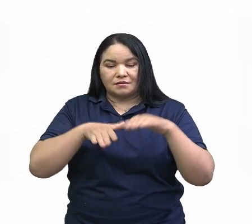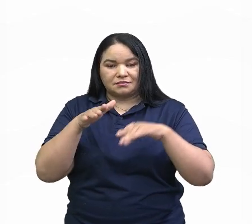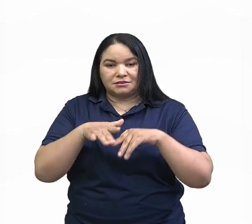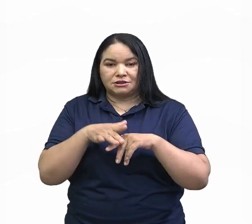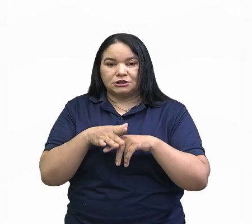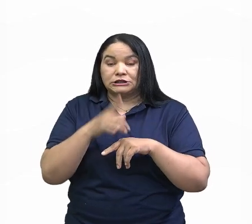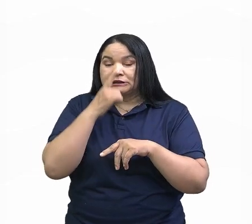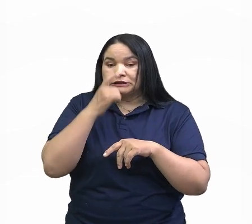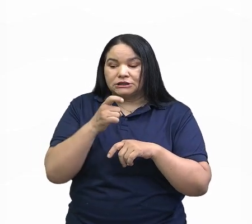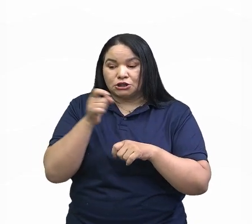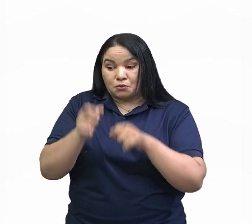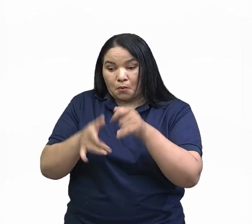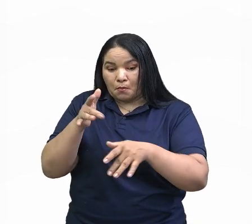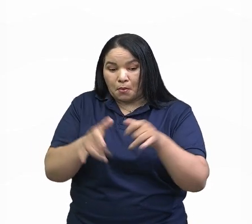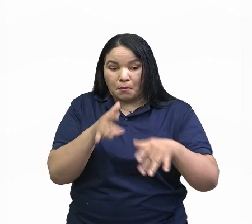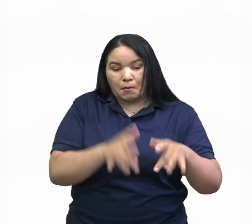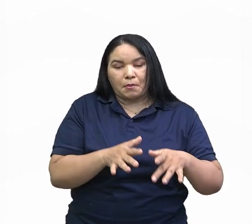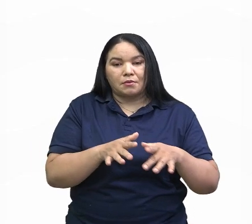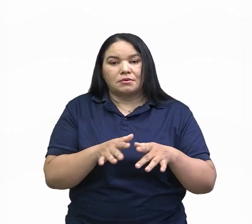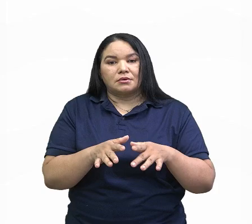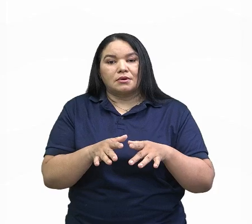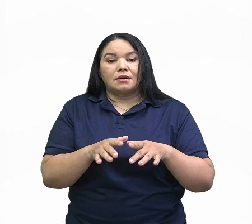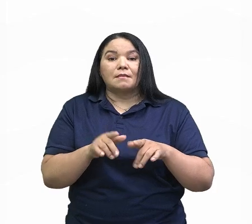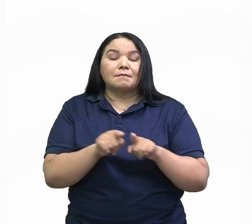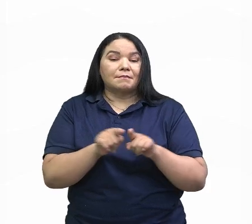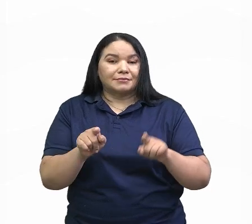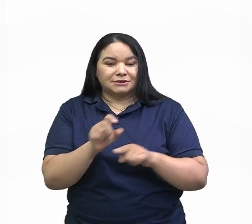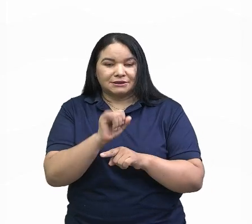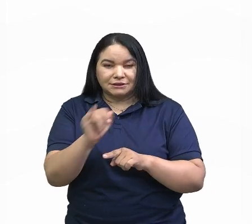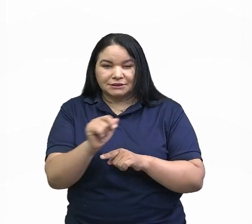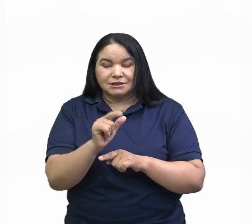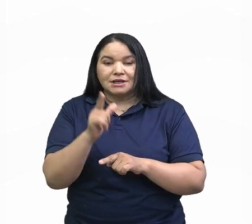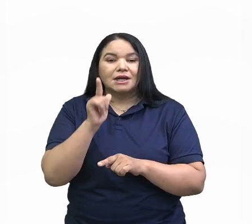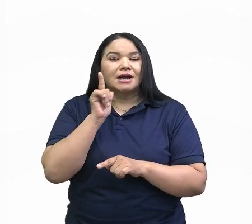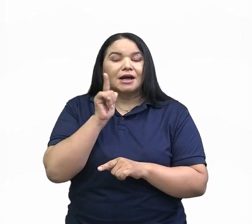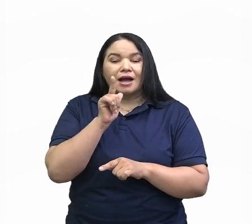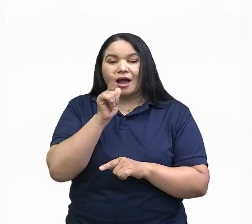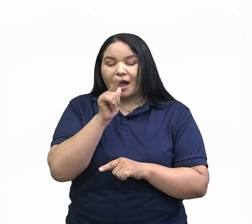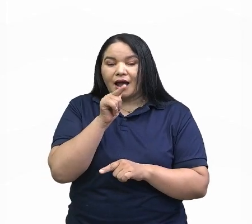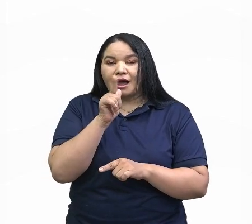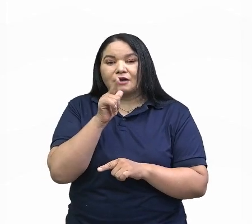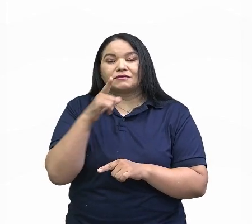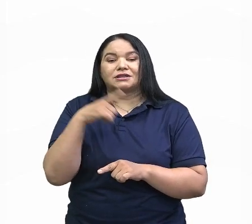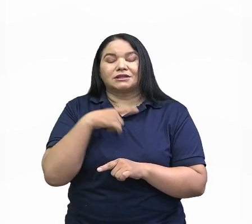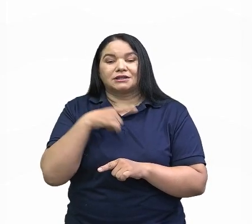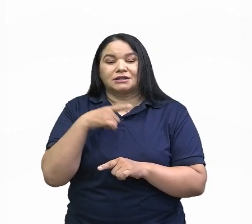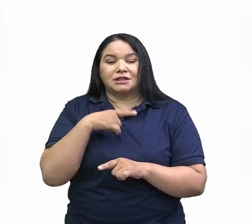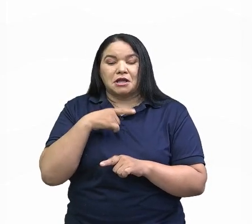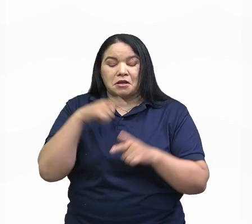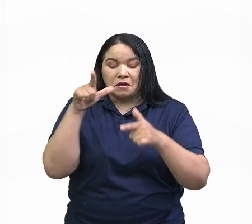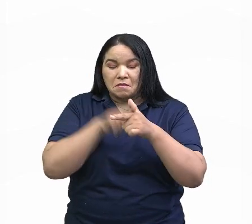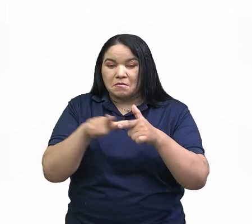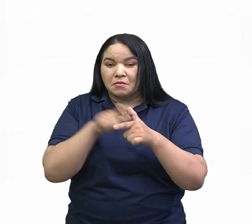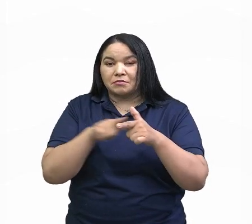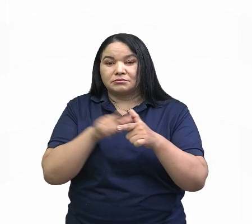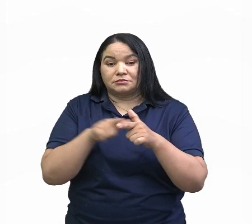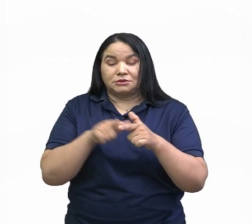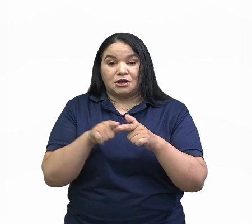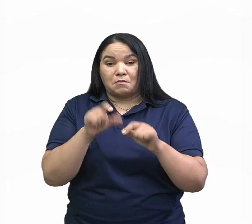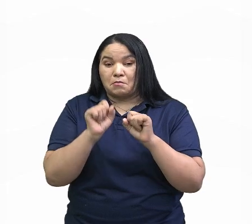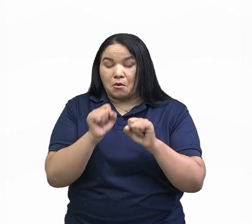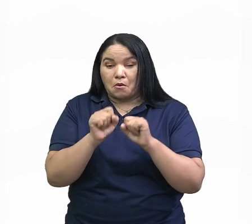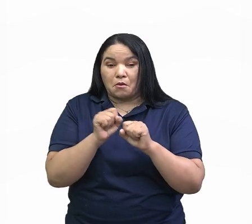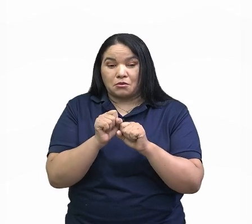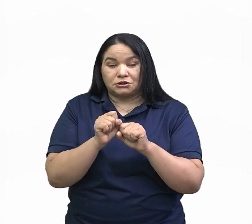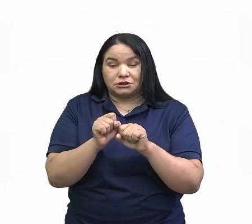água, certo? Quando a água possui organismos causadores de doenças ou substâncias que